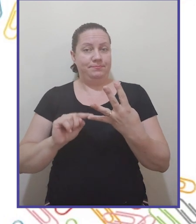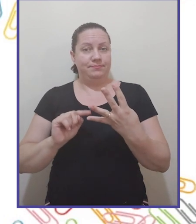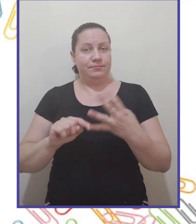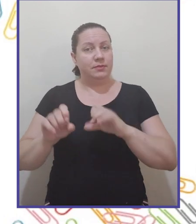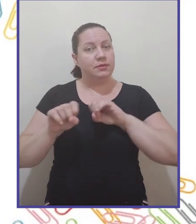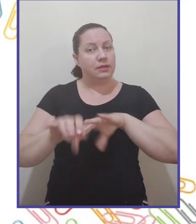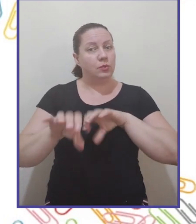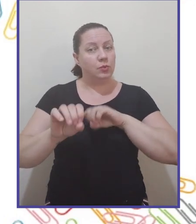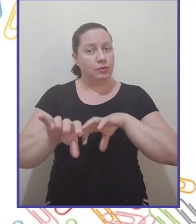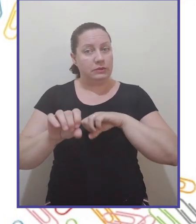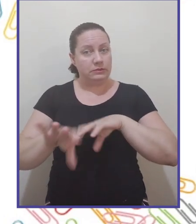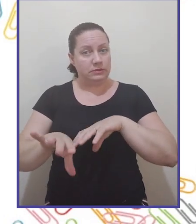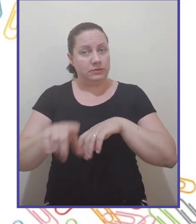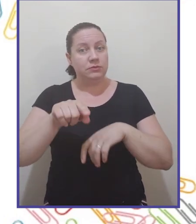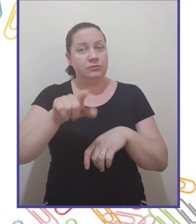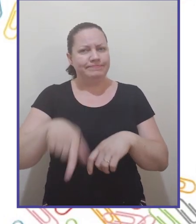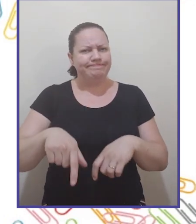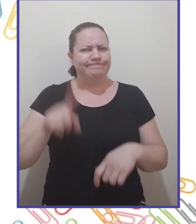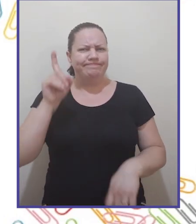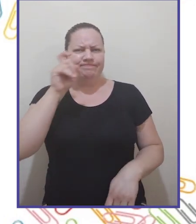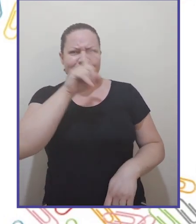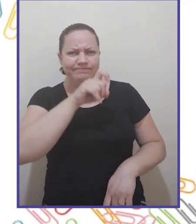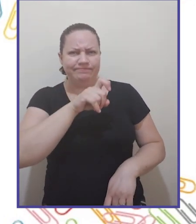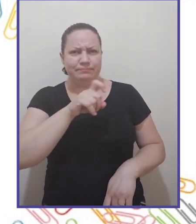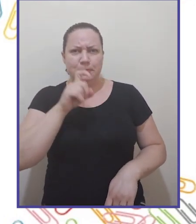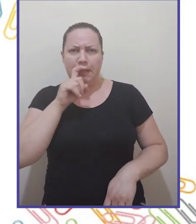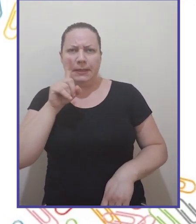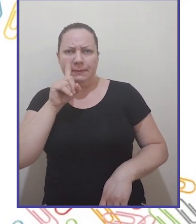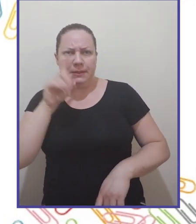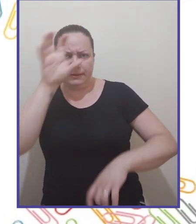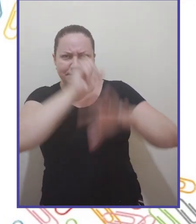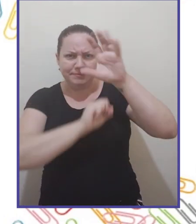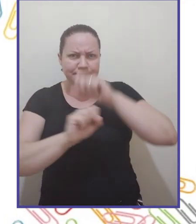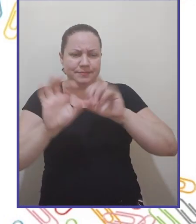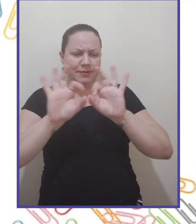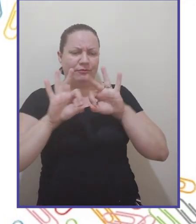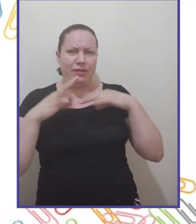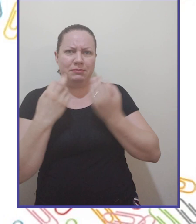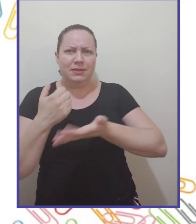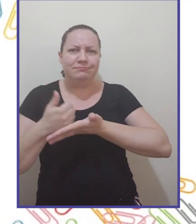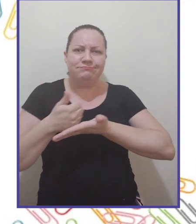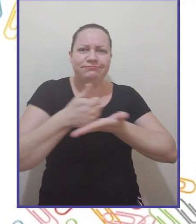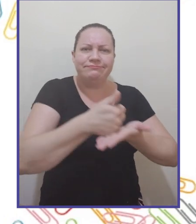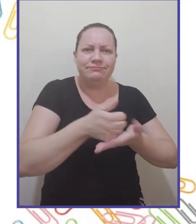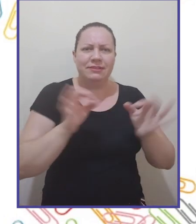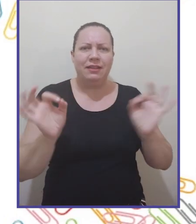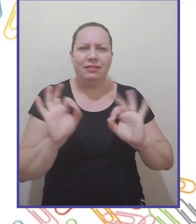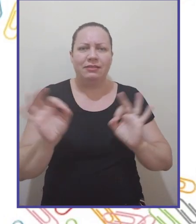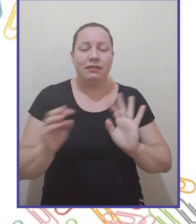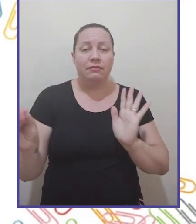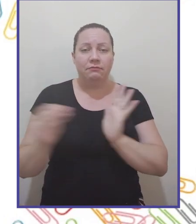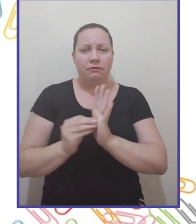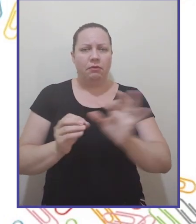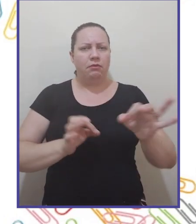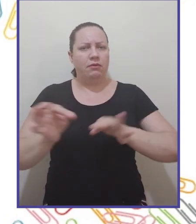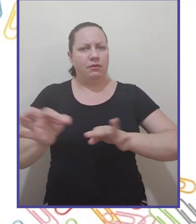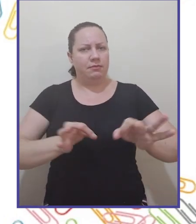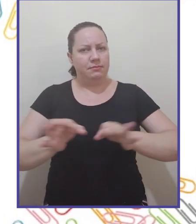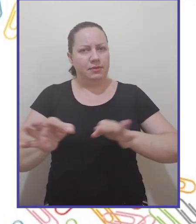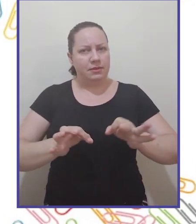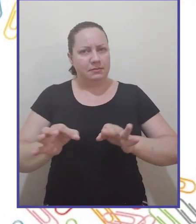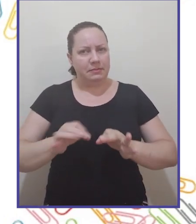Educacionais, como os prejuízos cognitivos dos pais, família sem suporte, falta de preparo para